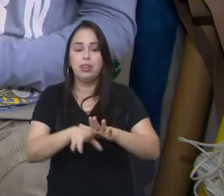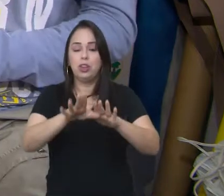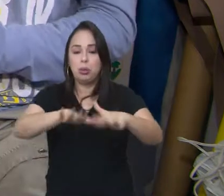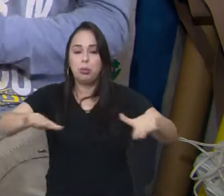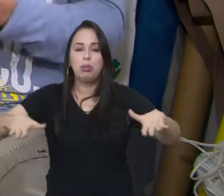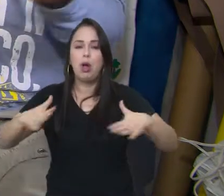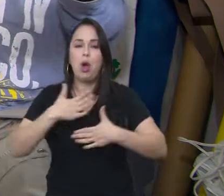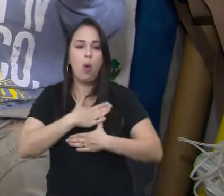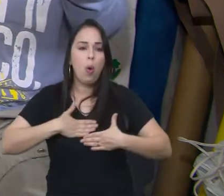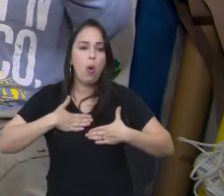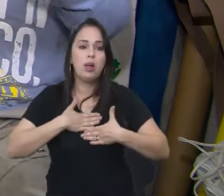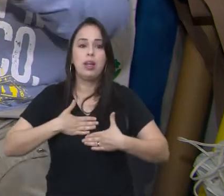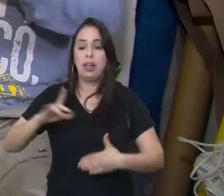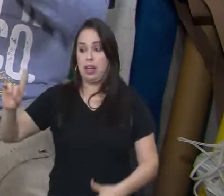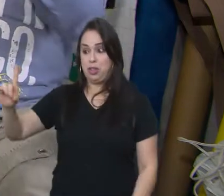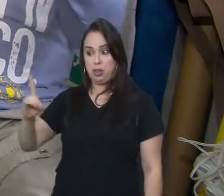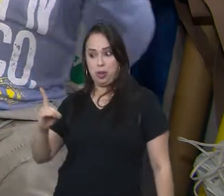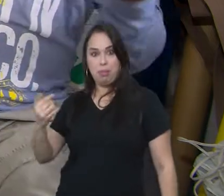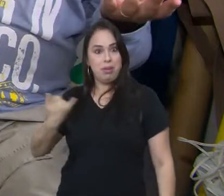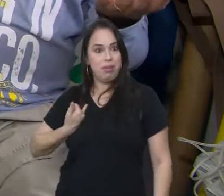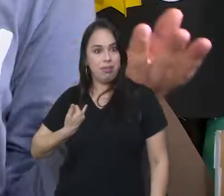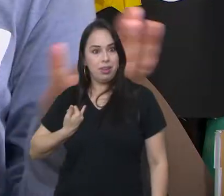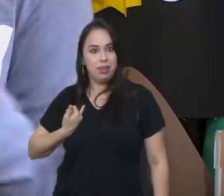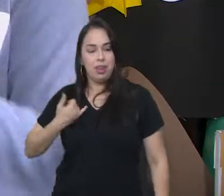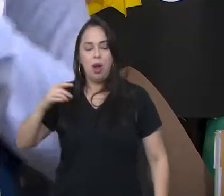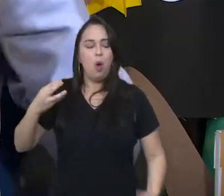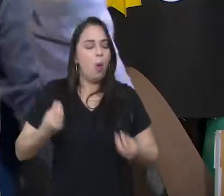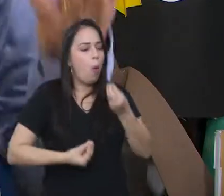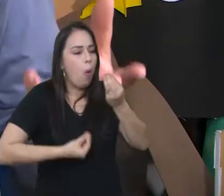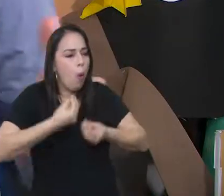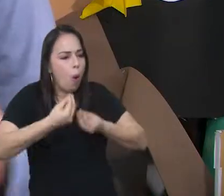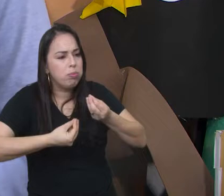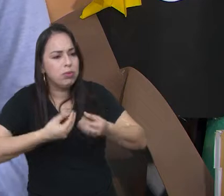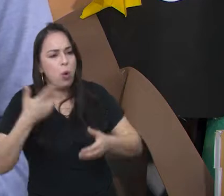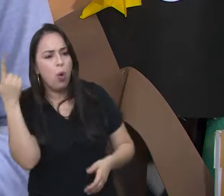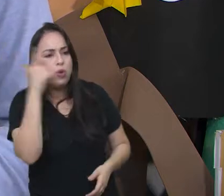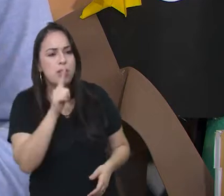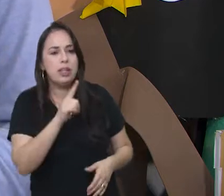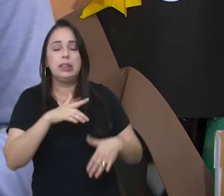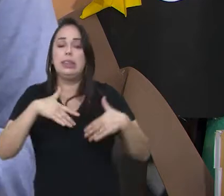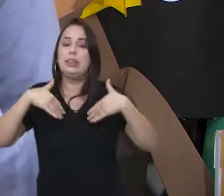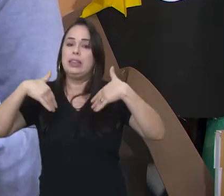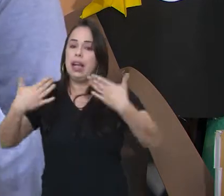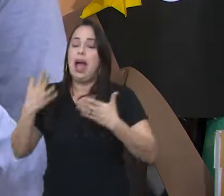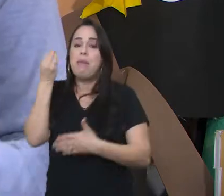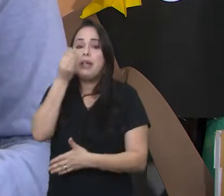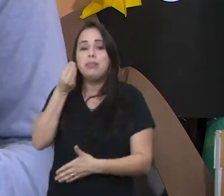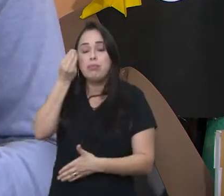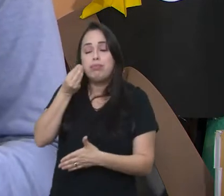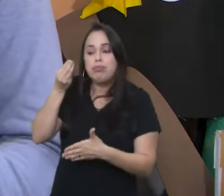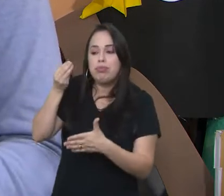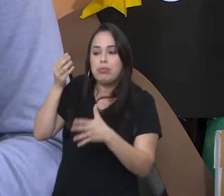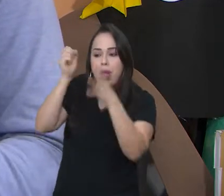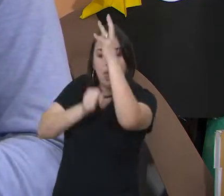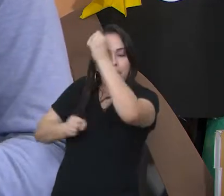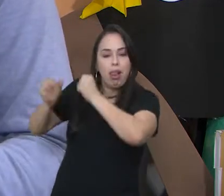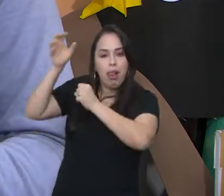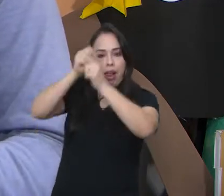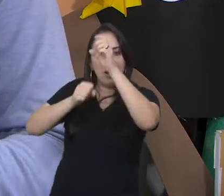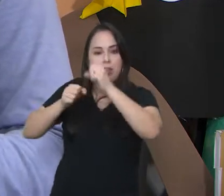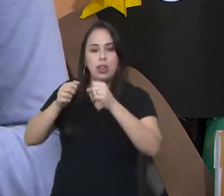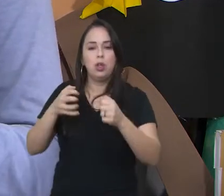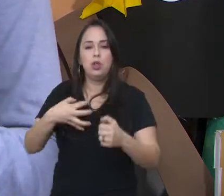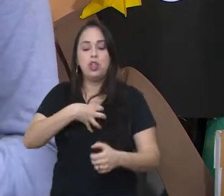gostou da história e a diretora veio, como que você conseguiu fazer isso, aquilo? Né? Mas é experiência que a gente vai lidando com